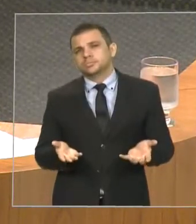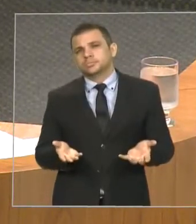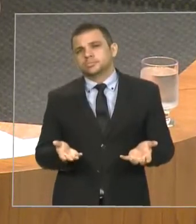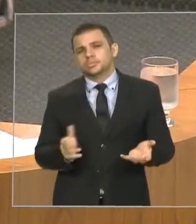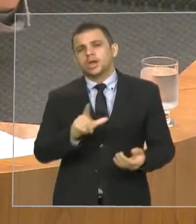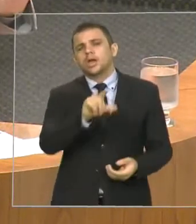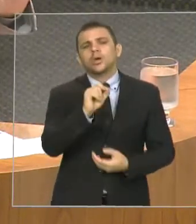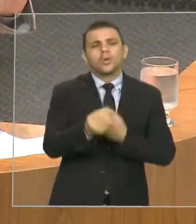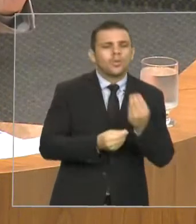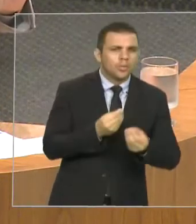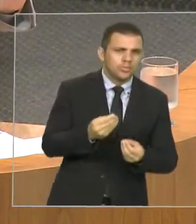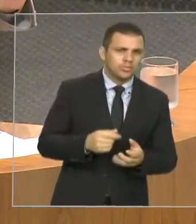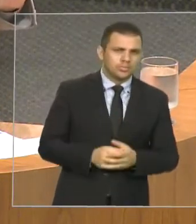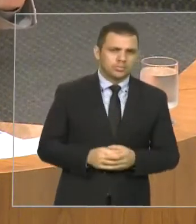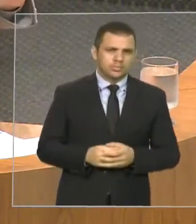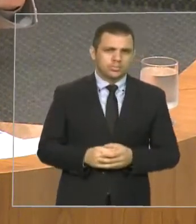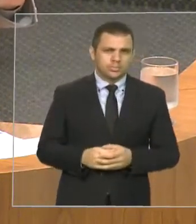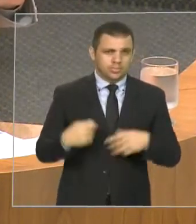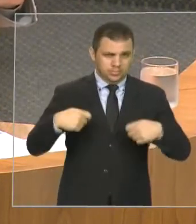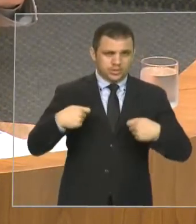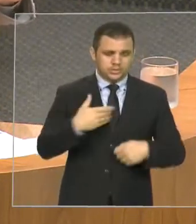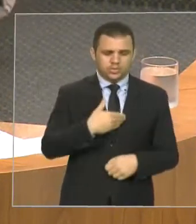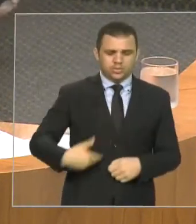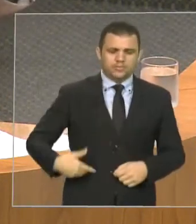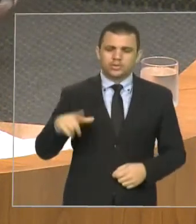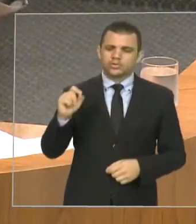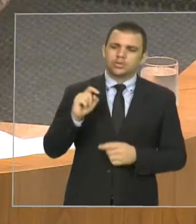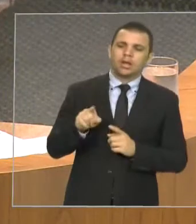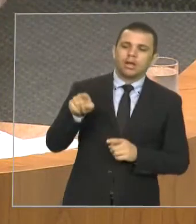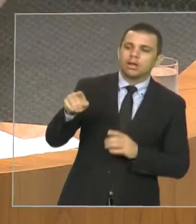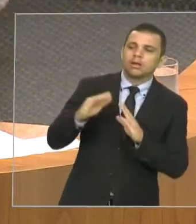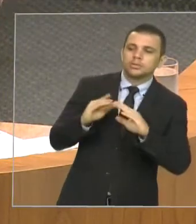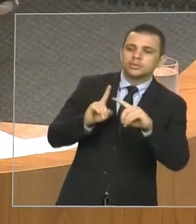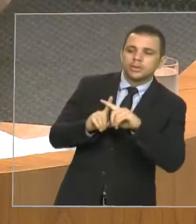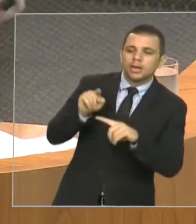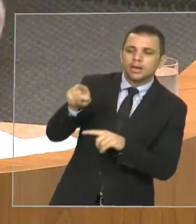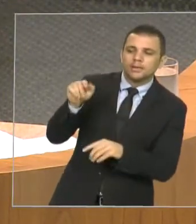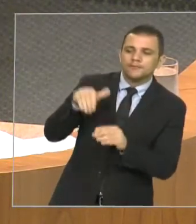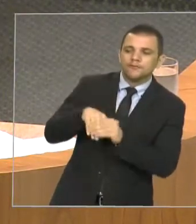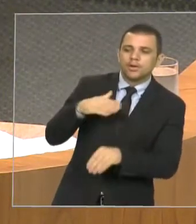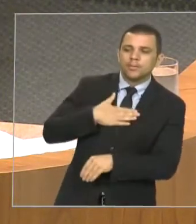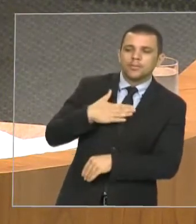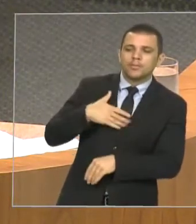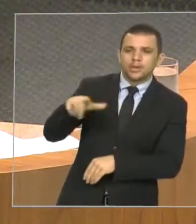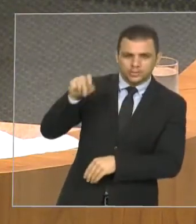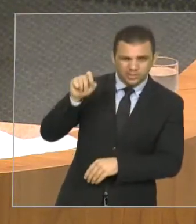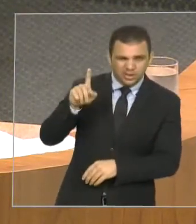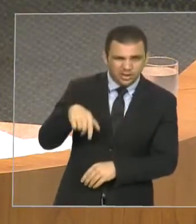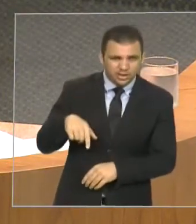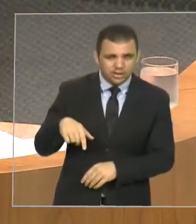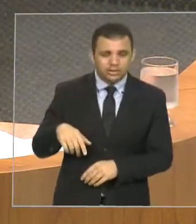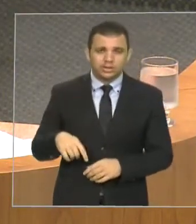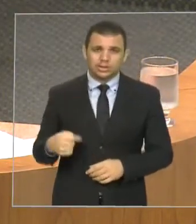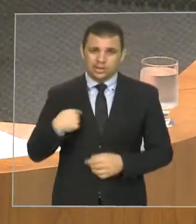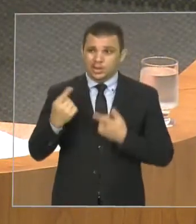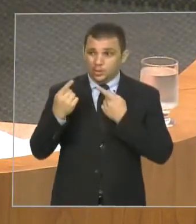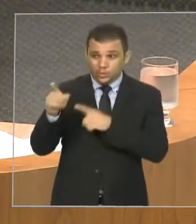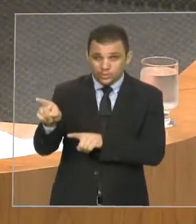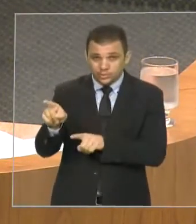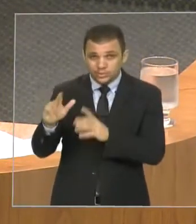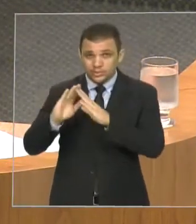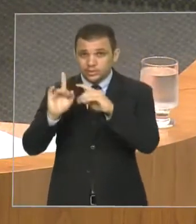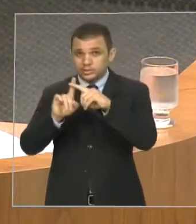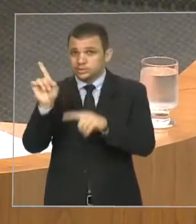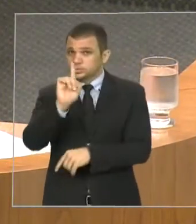X ou na igreja Y? Não temos nada contra nenhuma igreja, pelo contrário. É de suma importância o trabalho